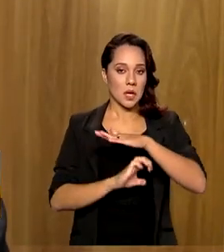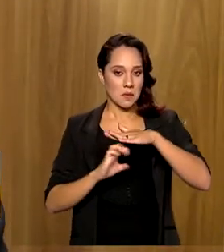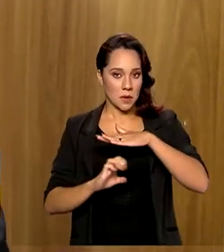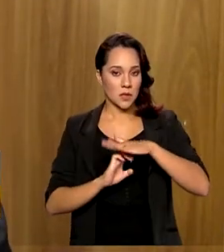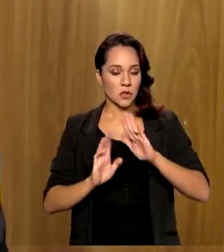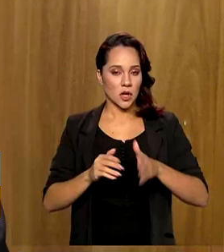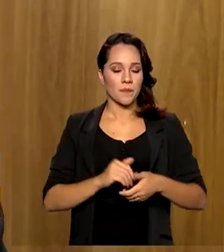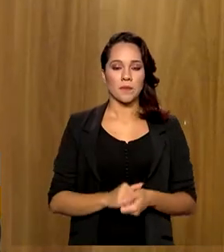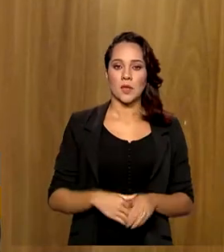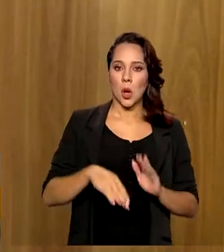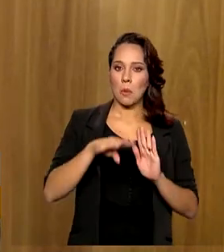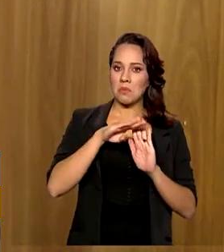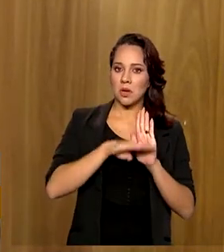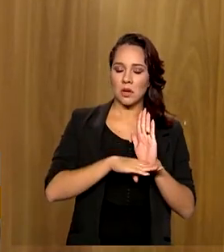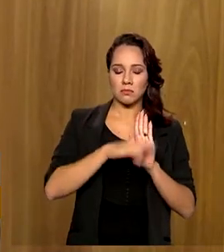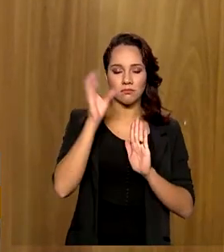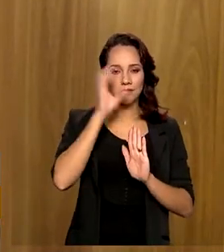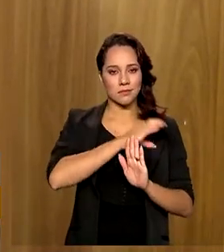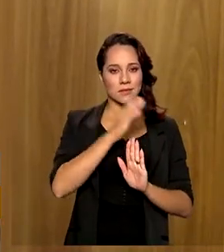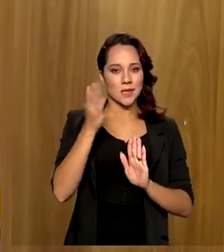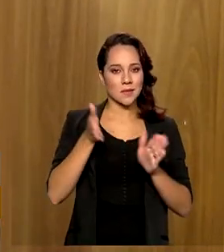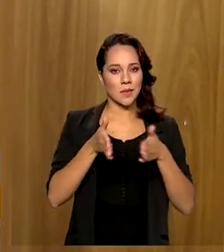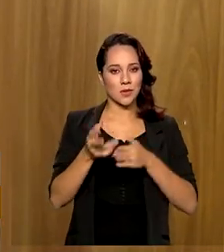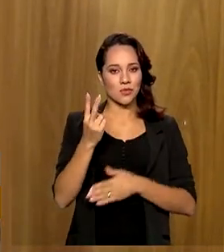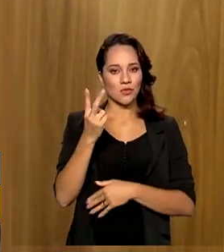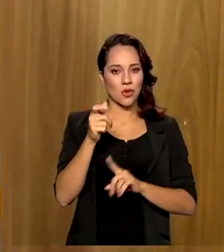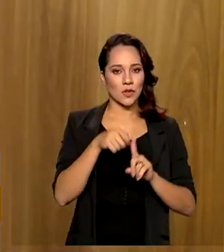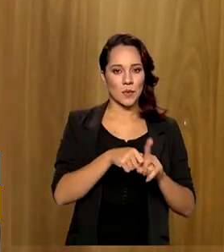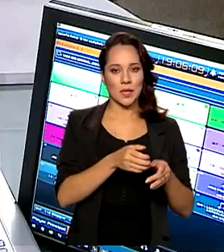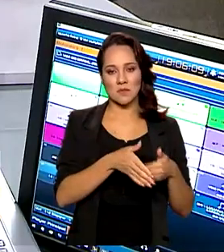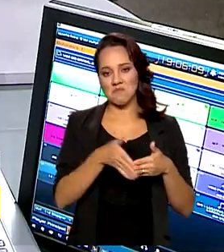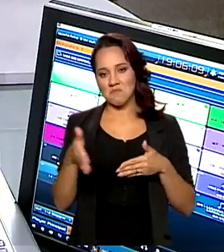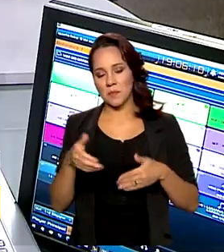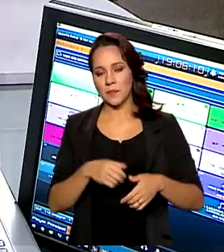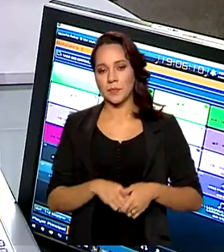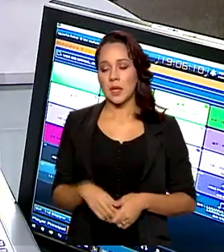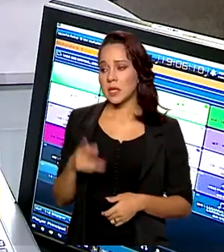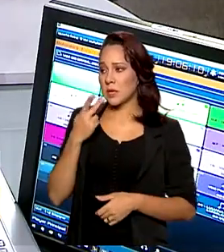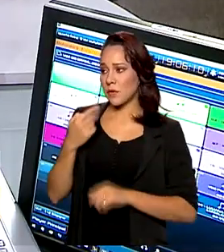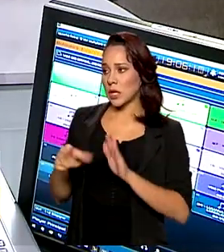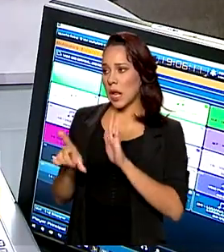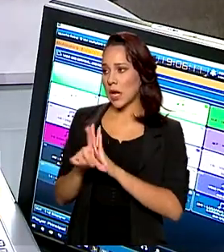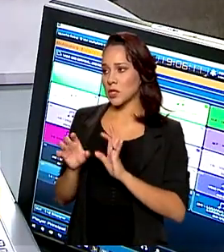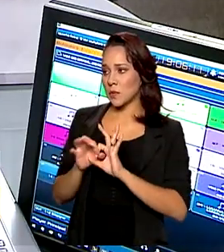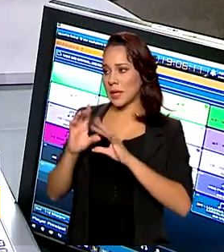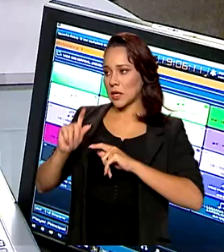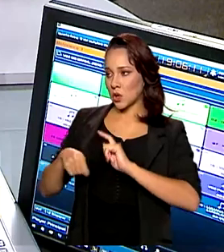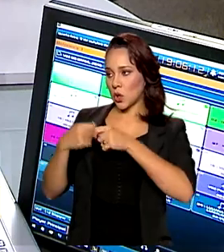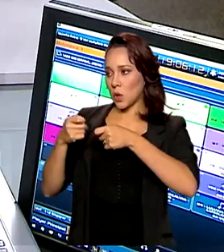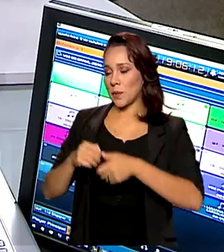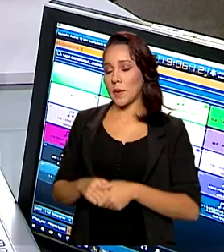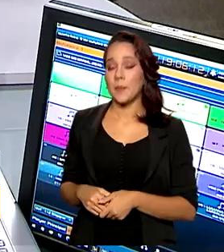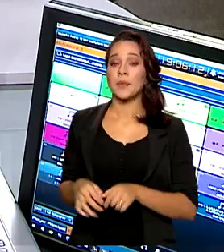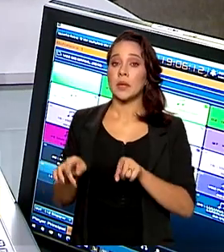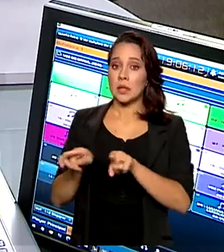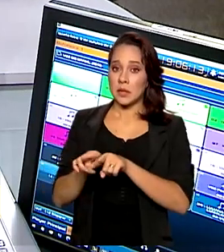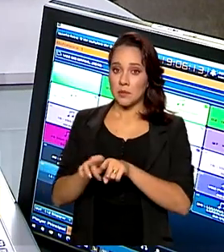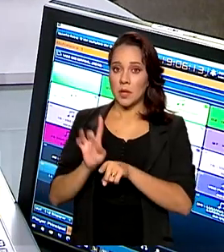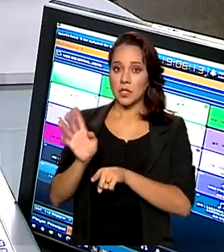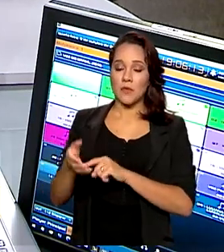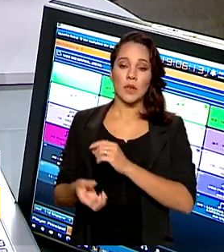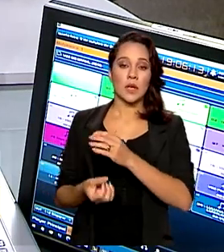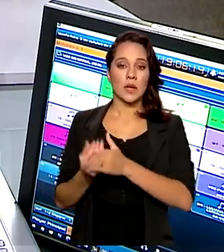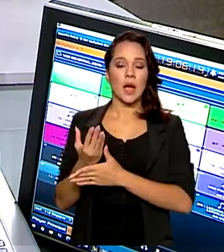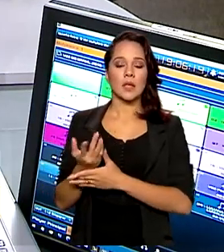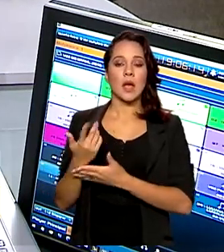Então o programa voou nesses últimos 2-3 meses. Agora, o senhor mencionou a lei de liberdade econômica, foi